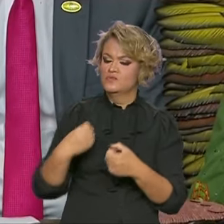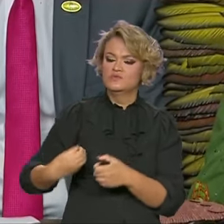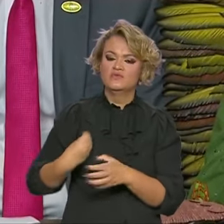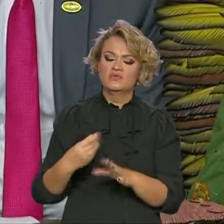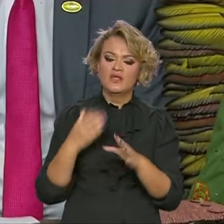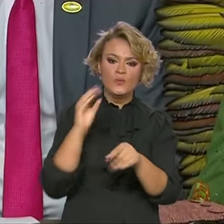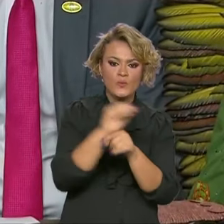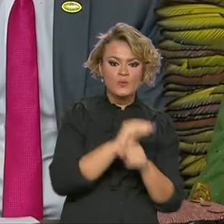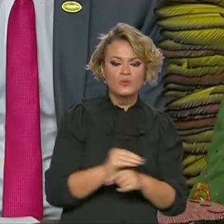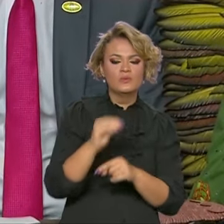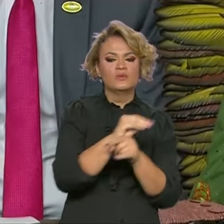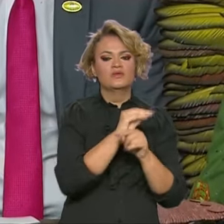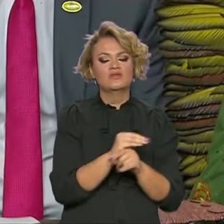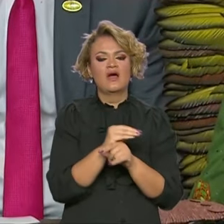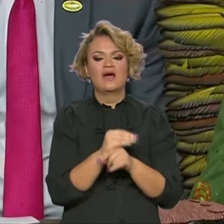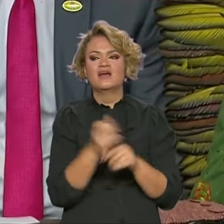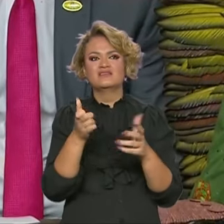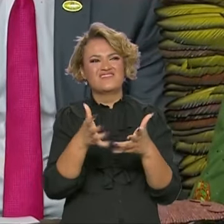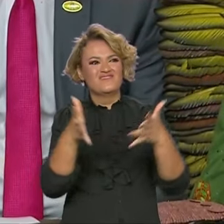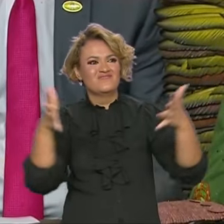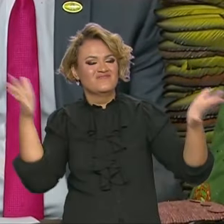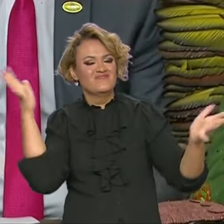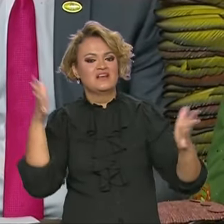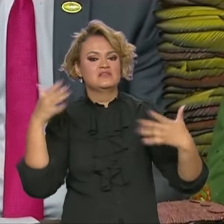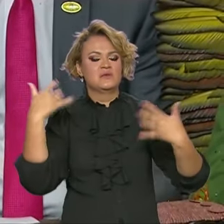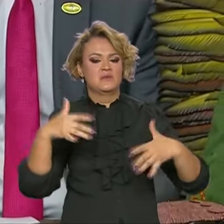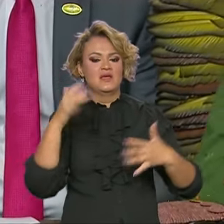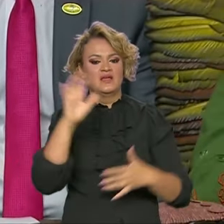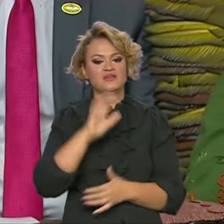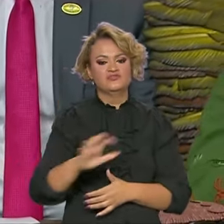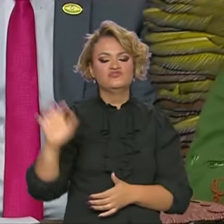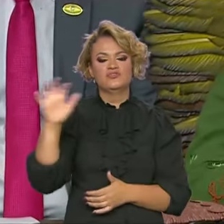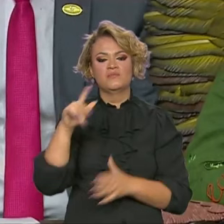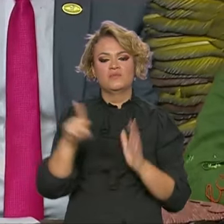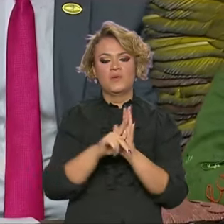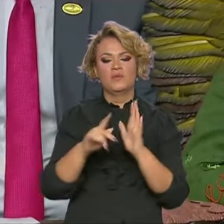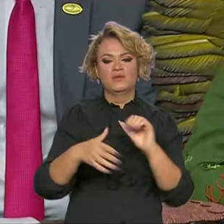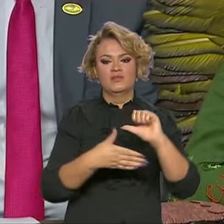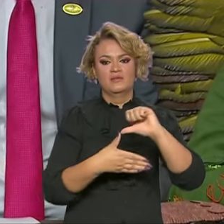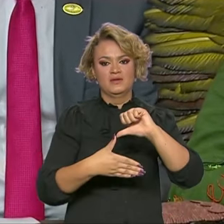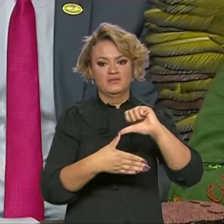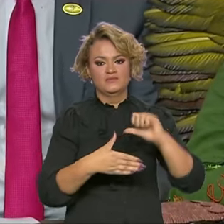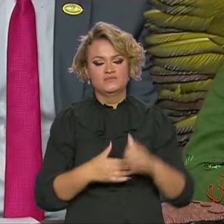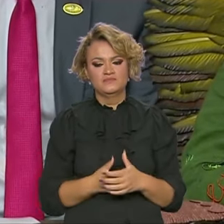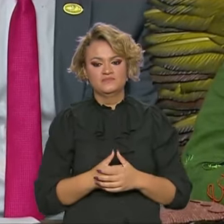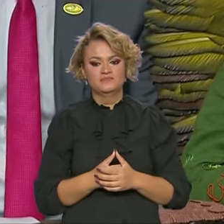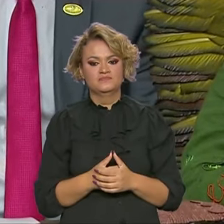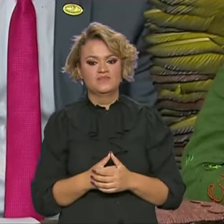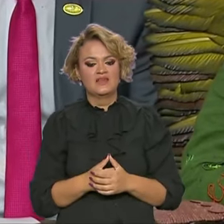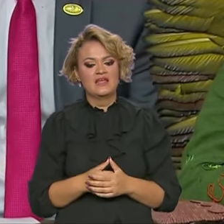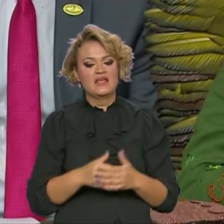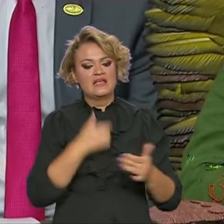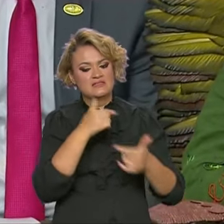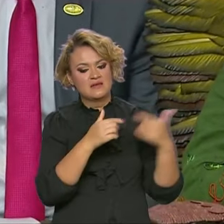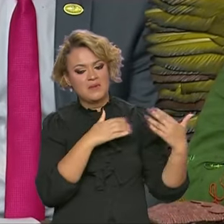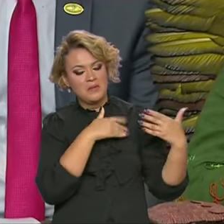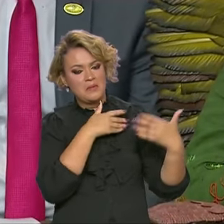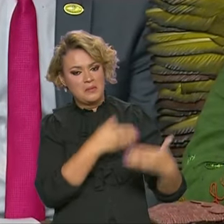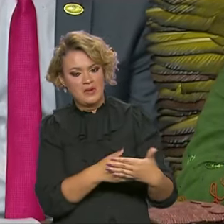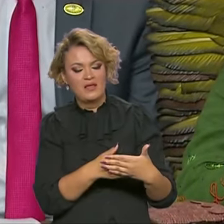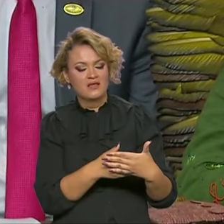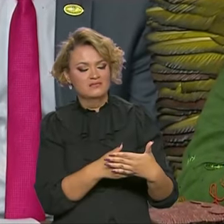à preservação desta vasta e rica região da América do Sul. Essa trajetória